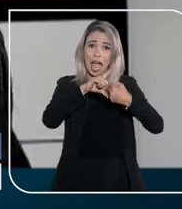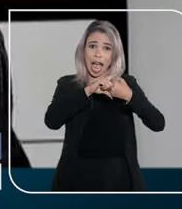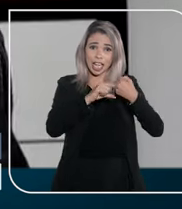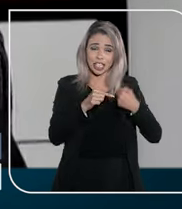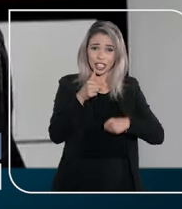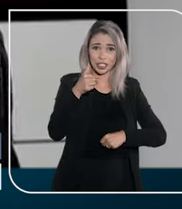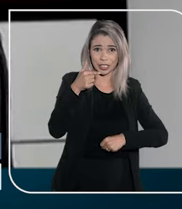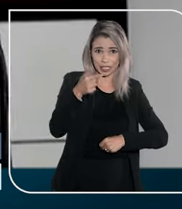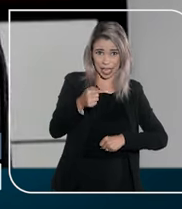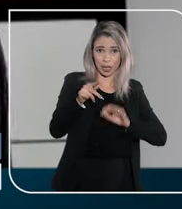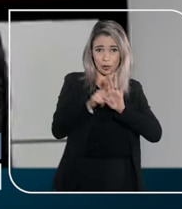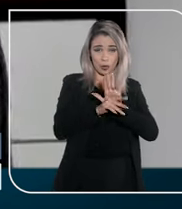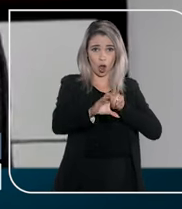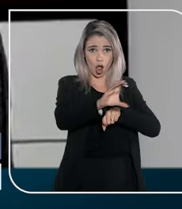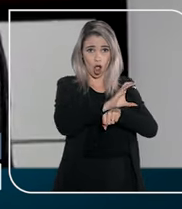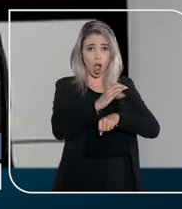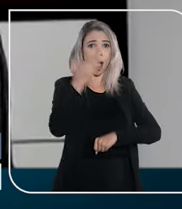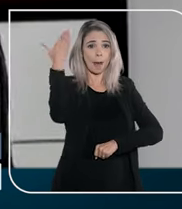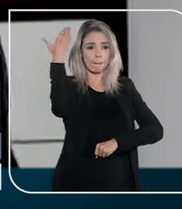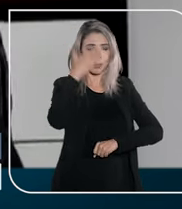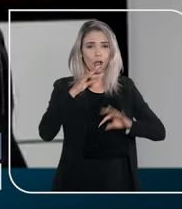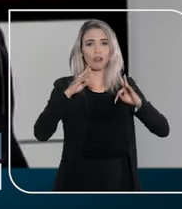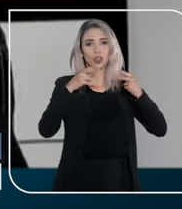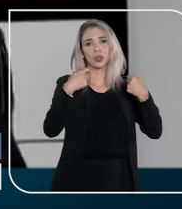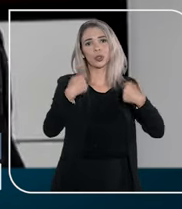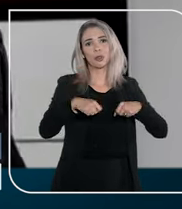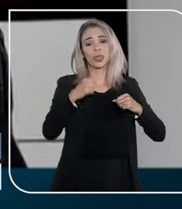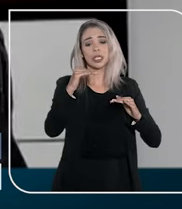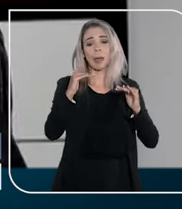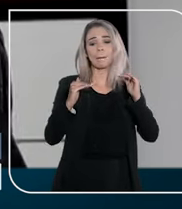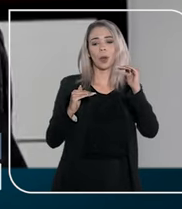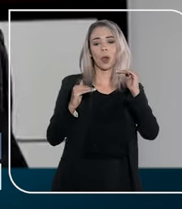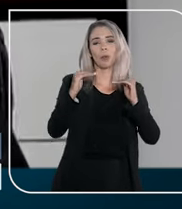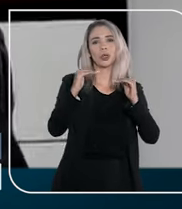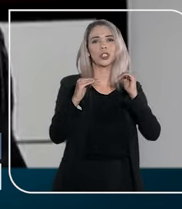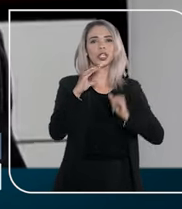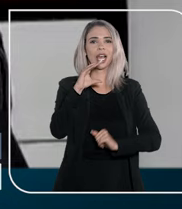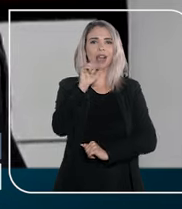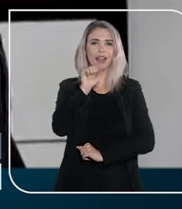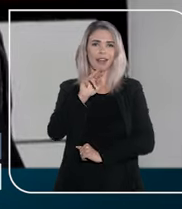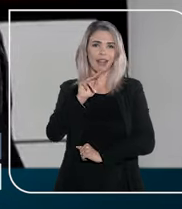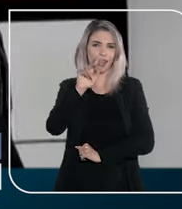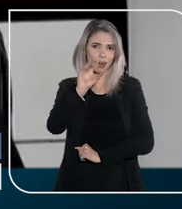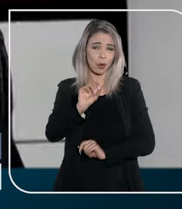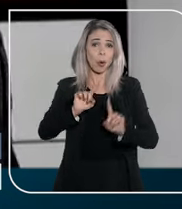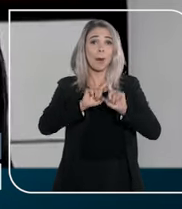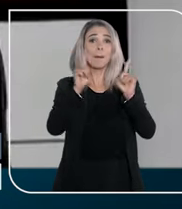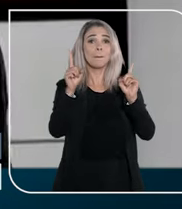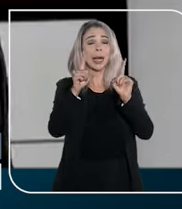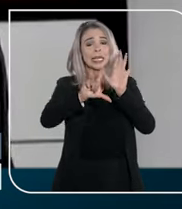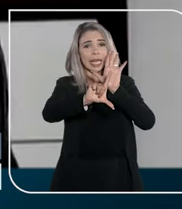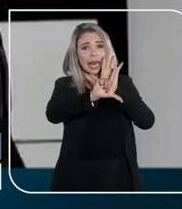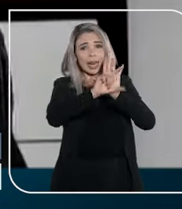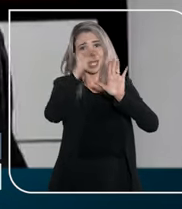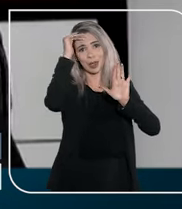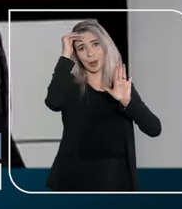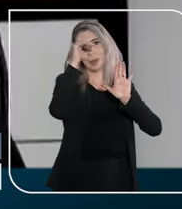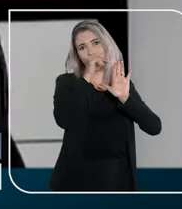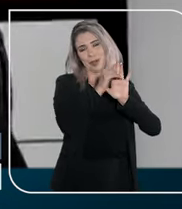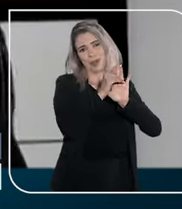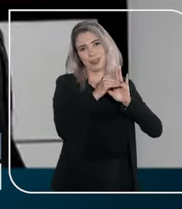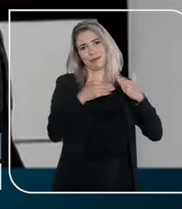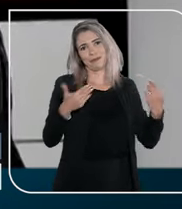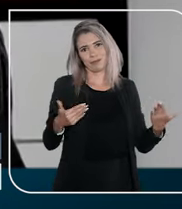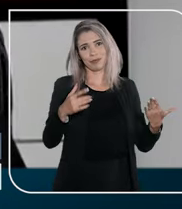as provas têm que ser proporcionais ao cargo, mas no limite da lei. E é a mesma disposição que nós temos na 9784,